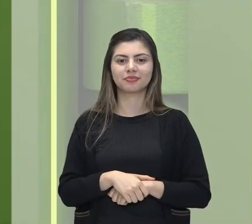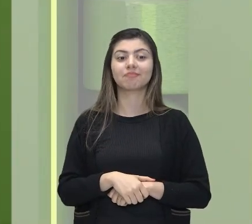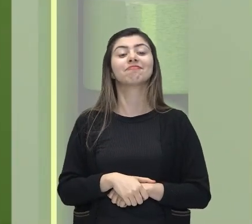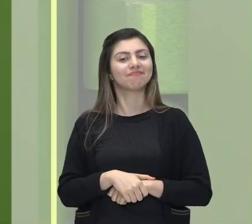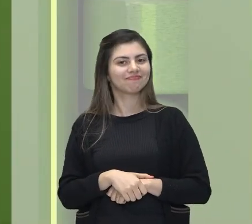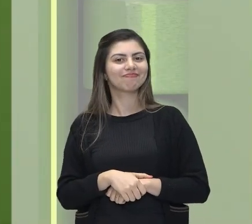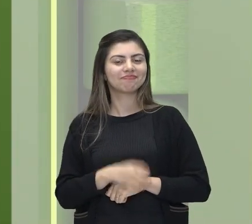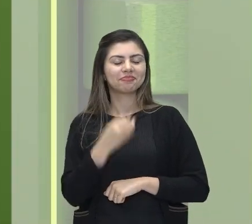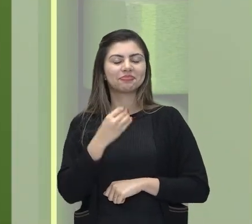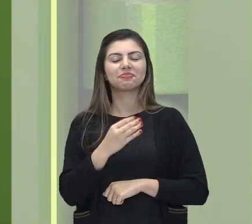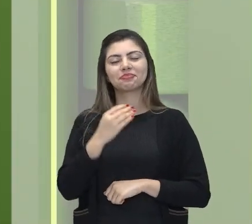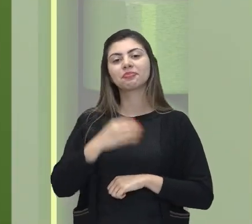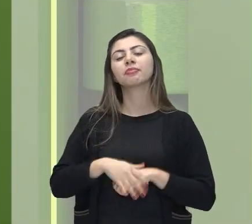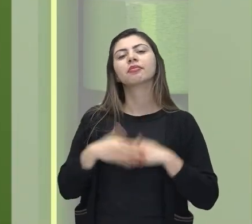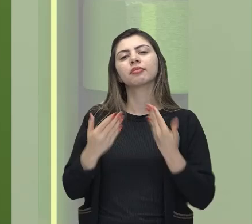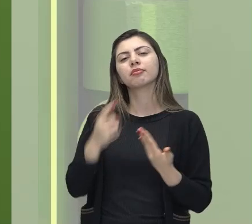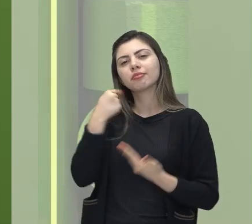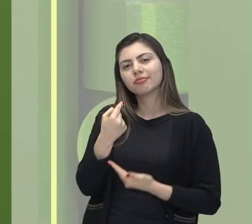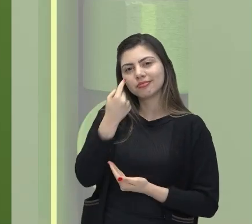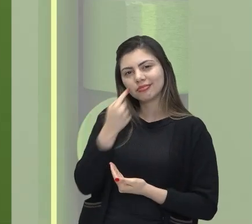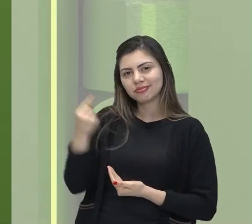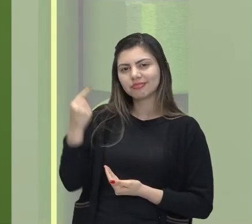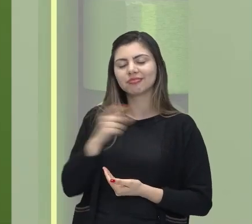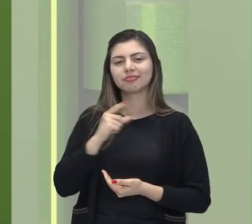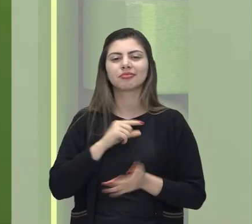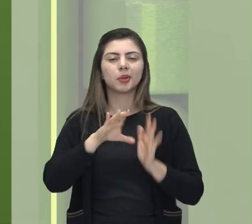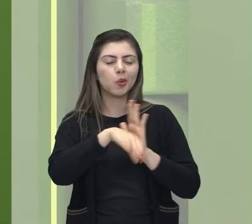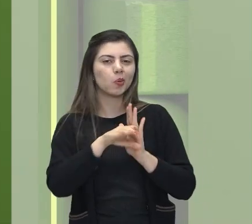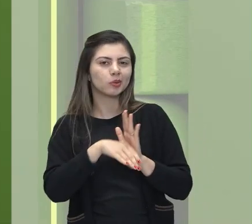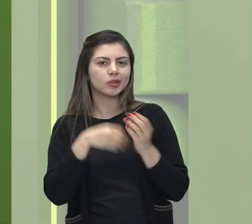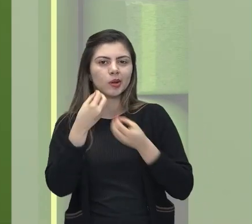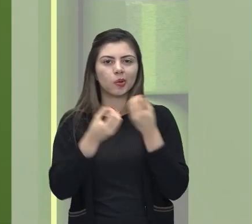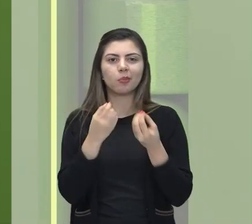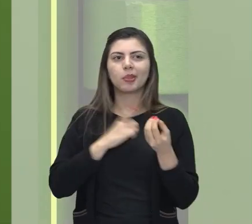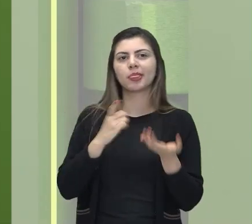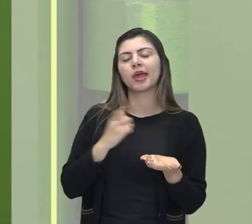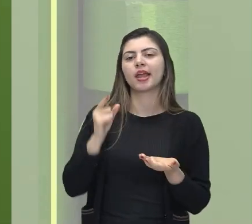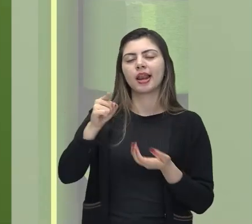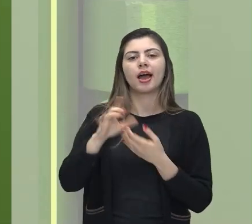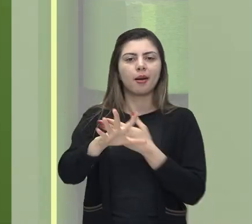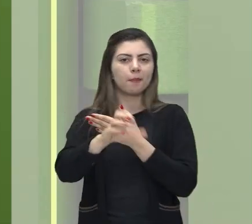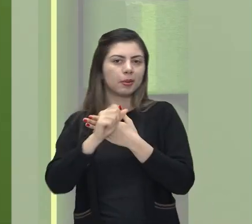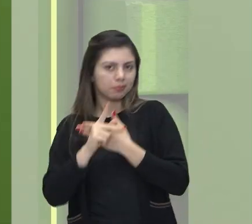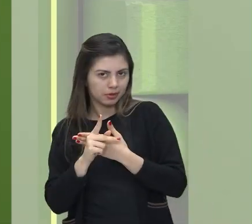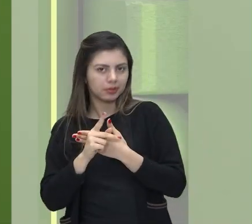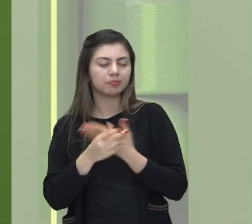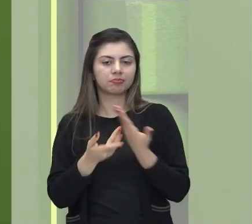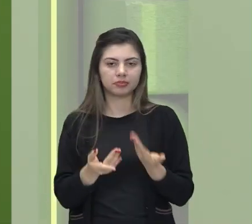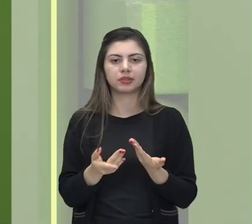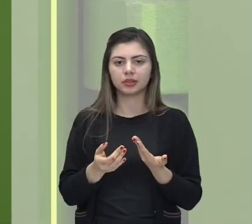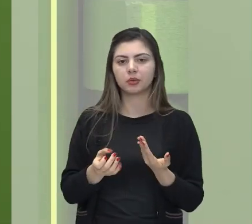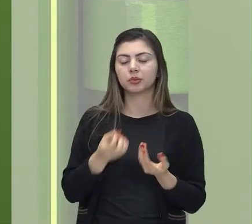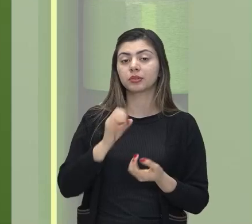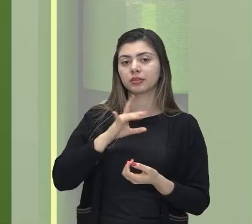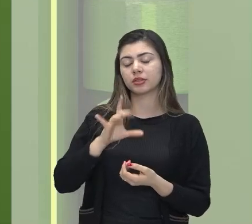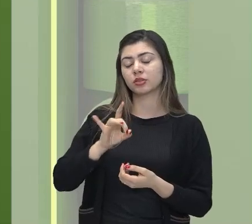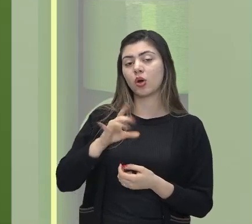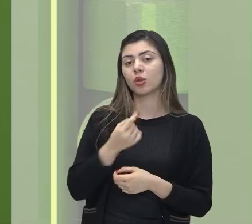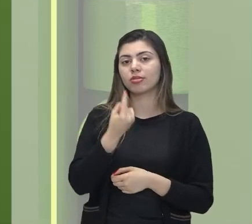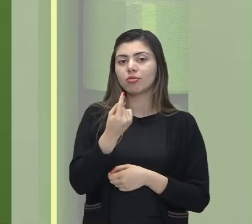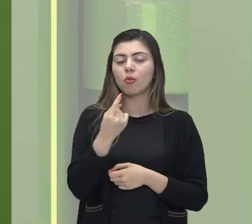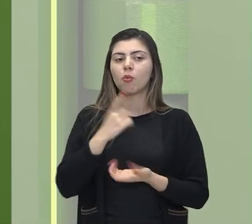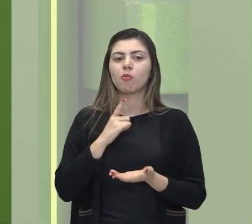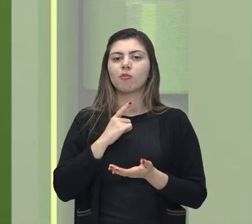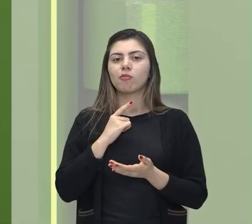Muito bem, agora já vimos o conceito da luz polarizada, né? Ou seja, em apenas uma direção, quando a